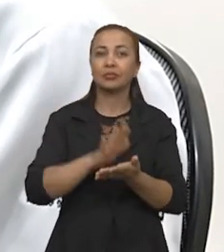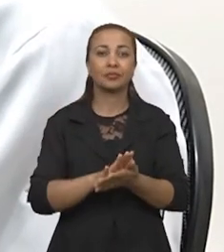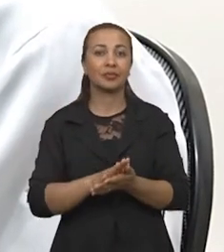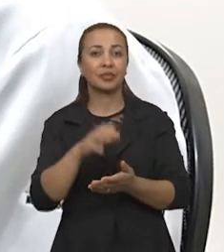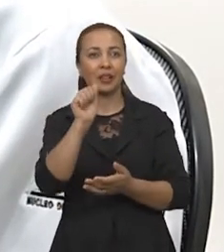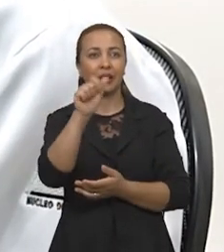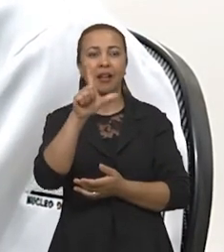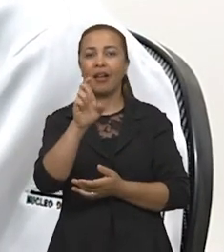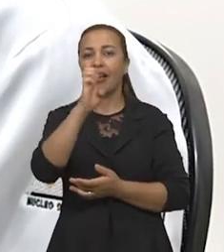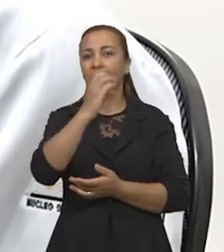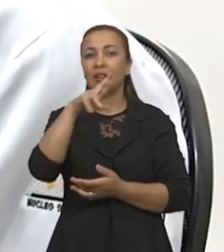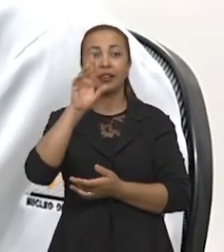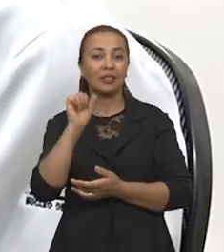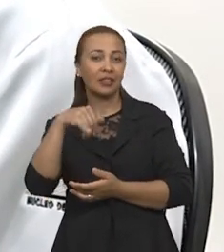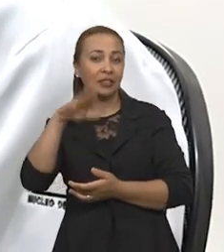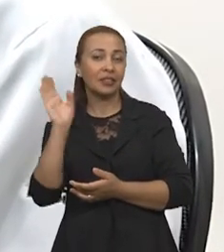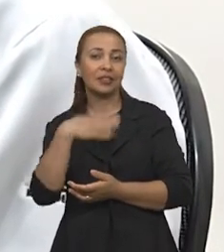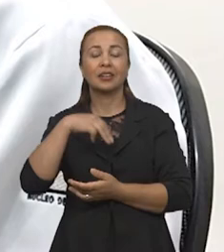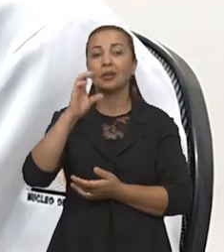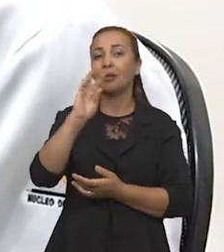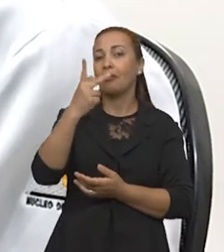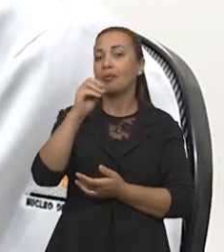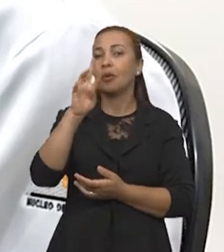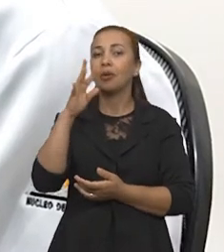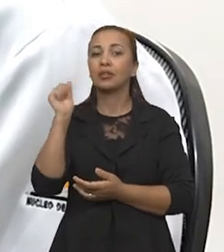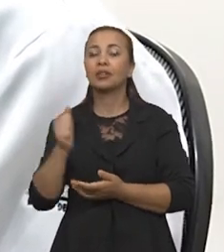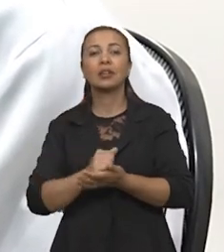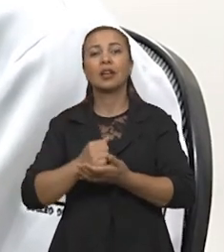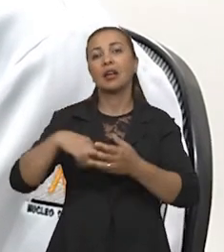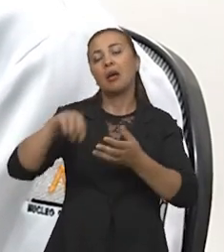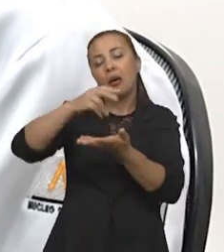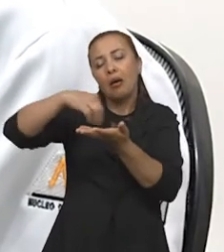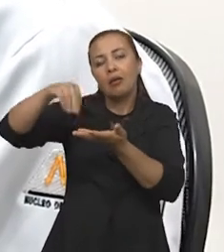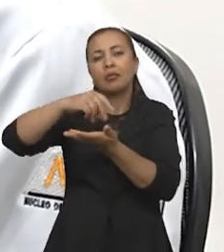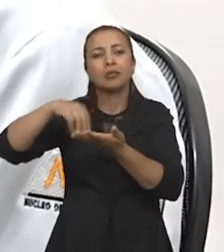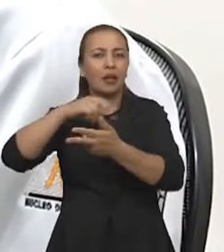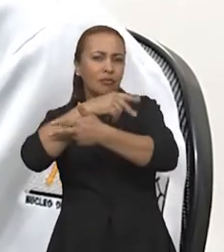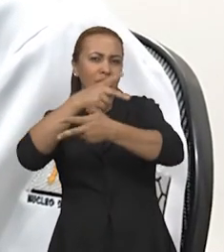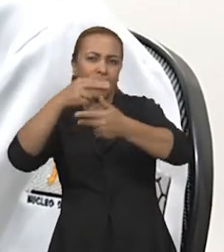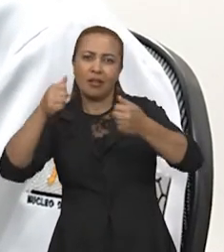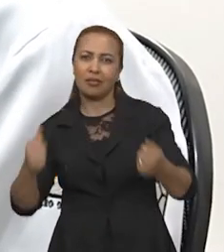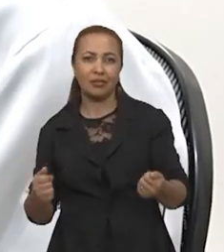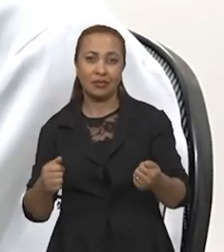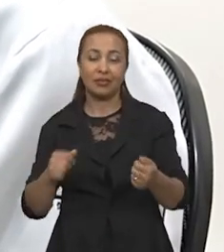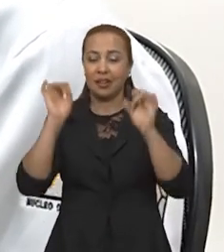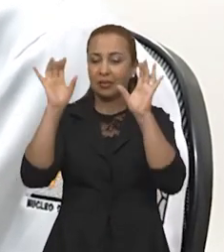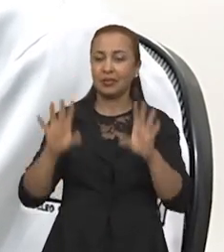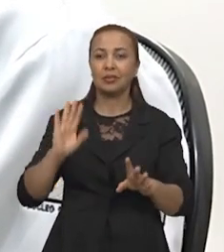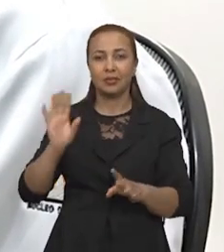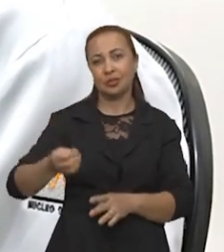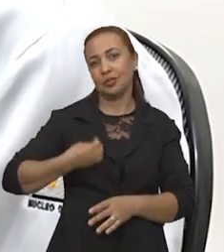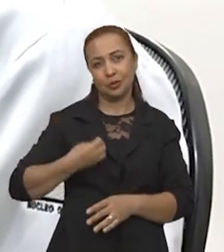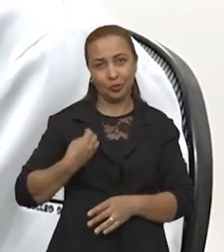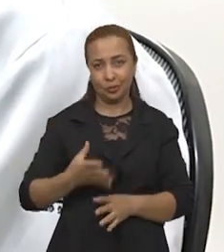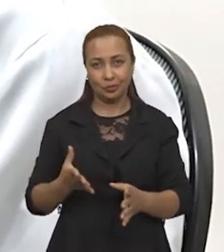são alecrim, hortelã, manjericão, orégano, tomilho. E essas espécies